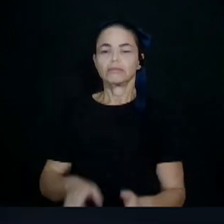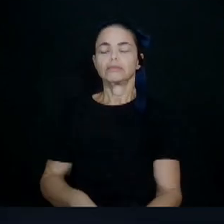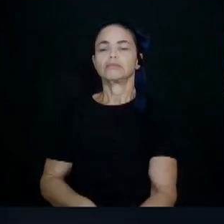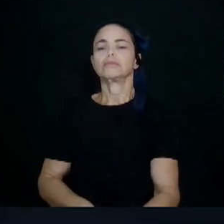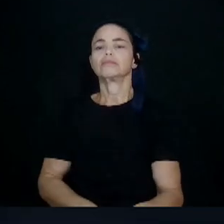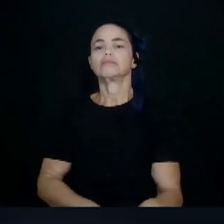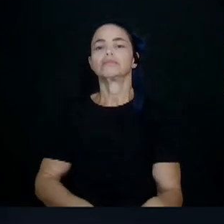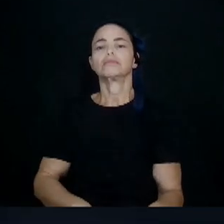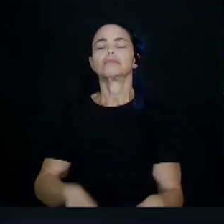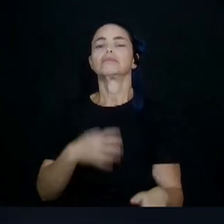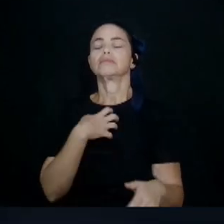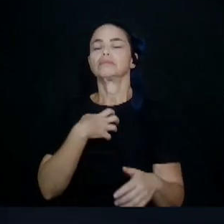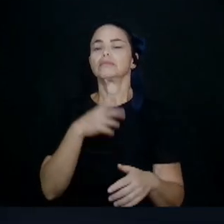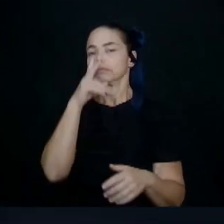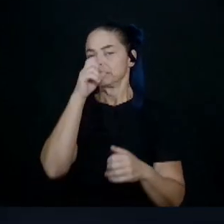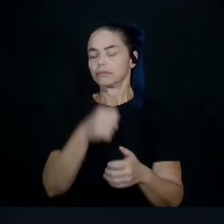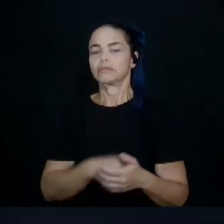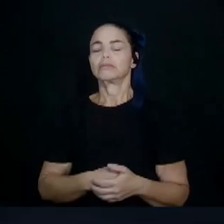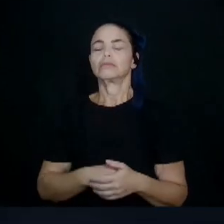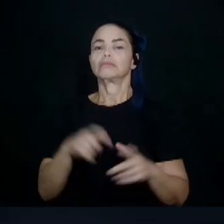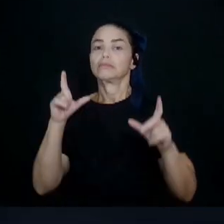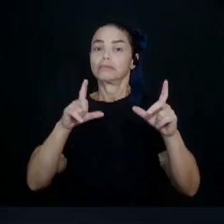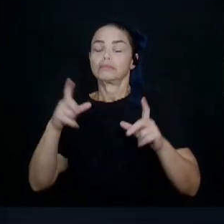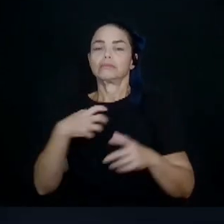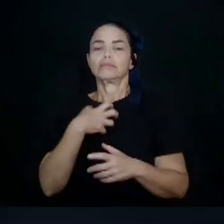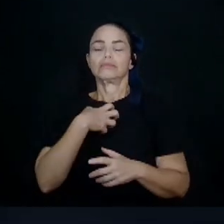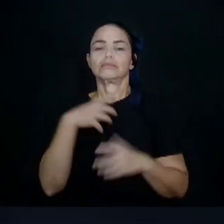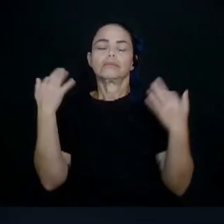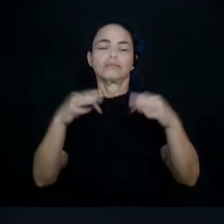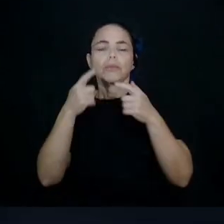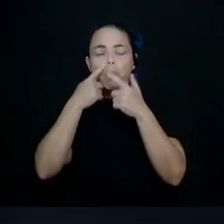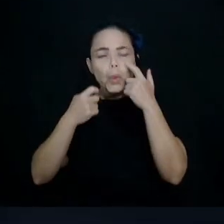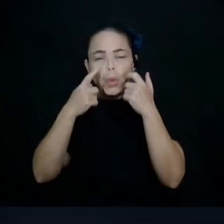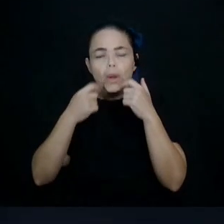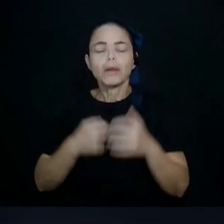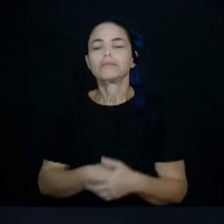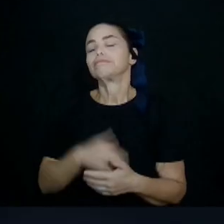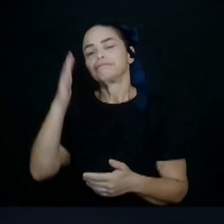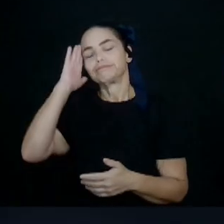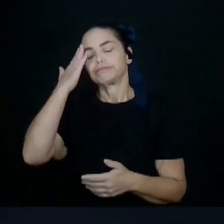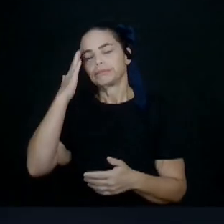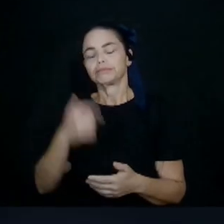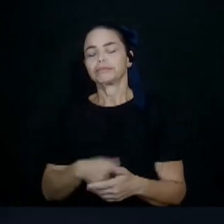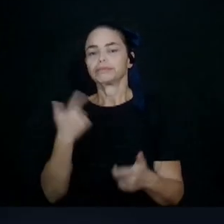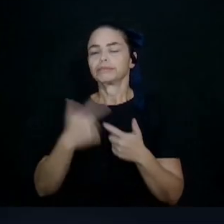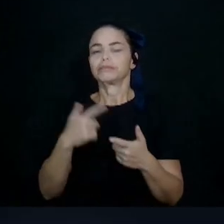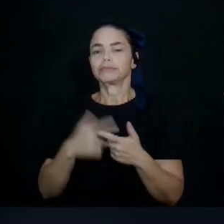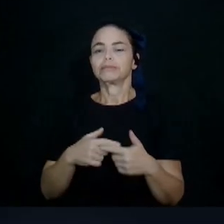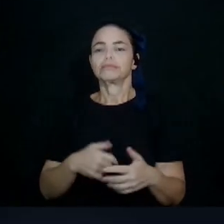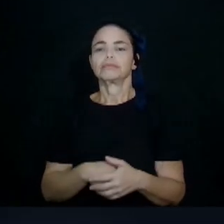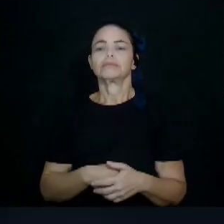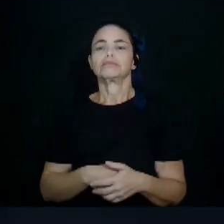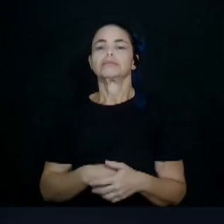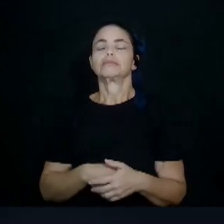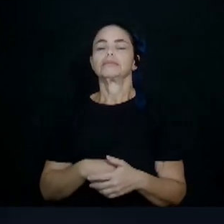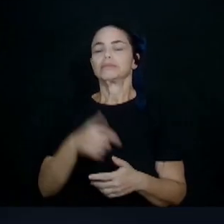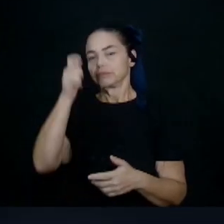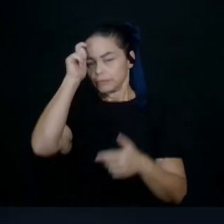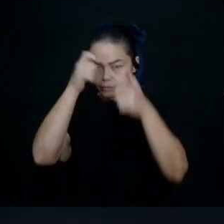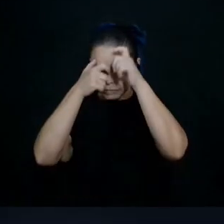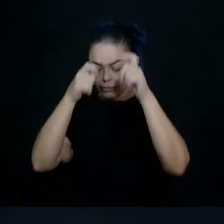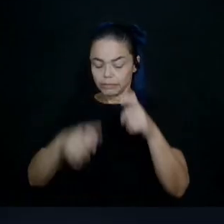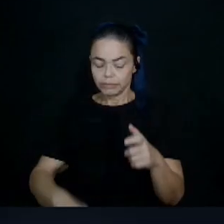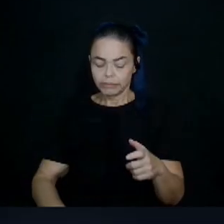que ultrapassa a tela. Você sente ali, né? Daí às vezes você não entende, fala, nossa, mas por que tanto? É o transtorno, é algo que precisa